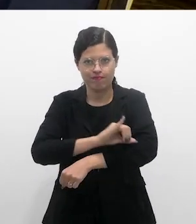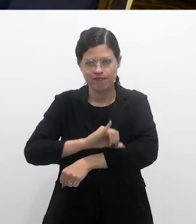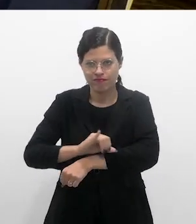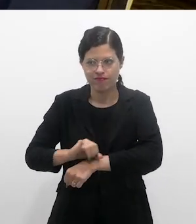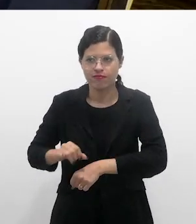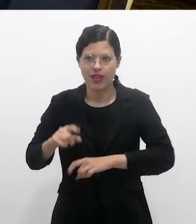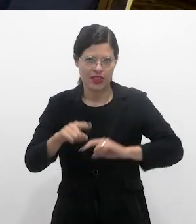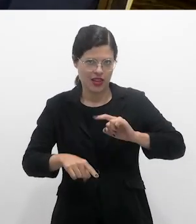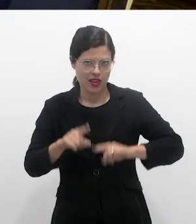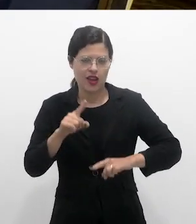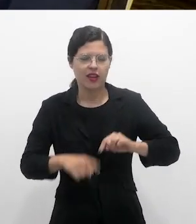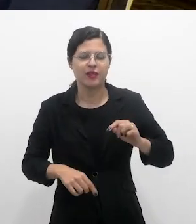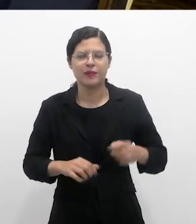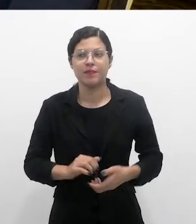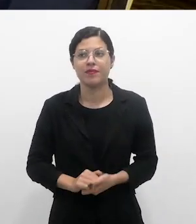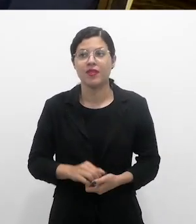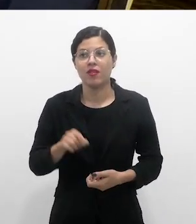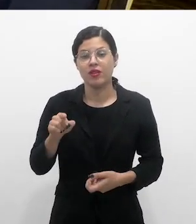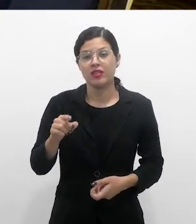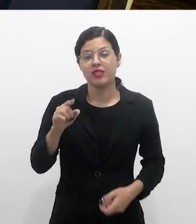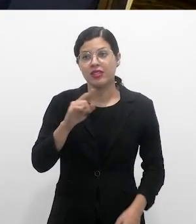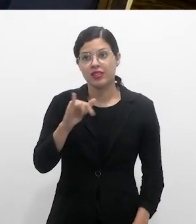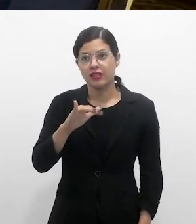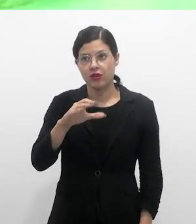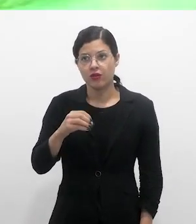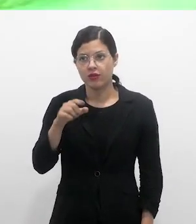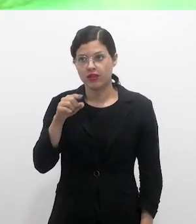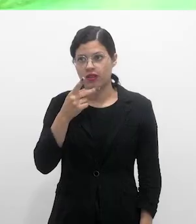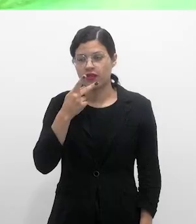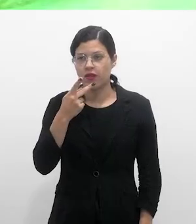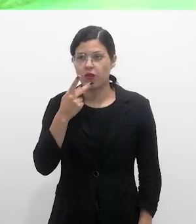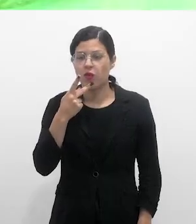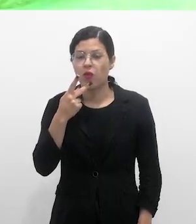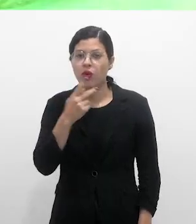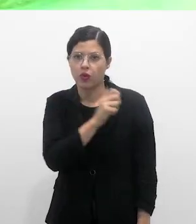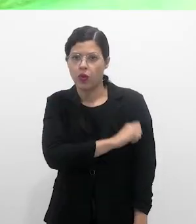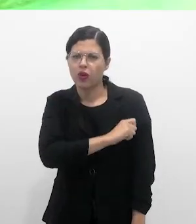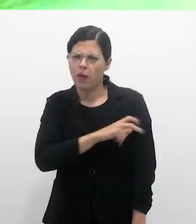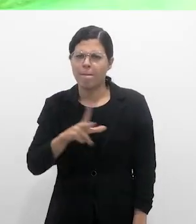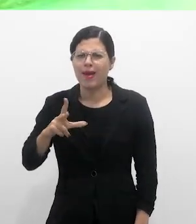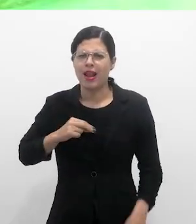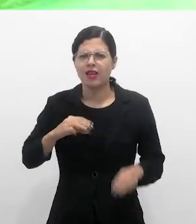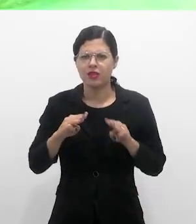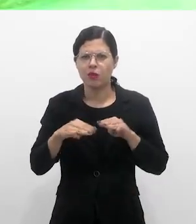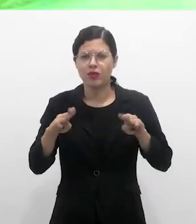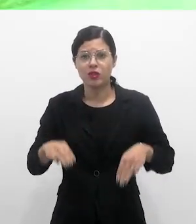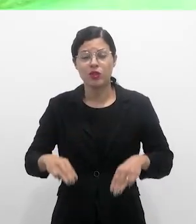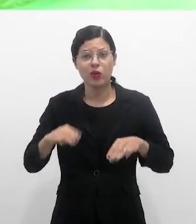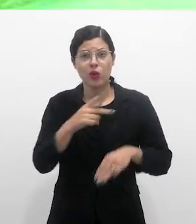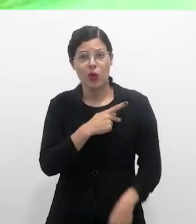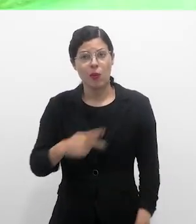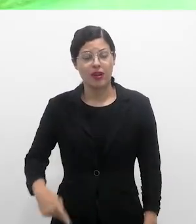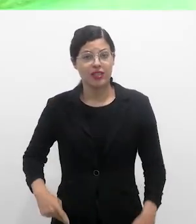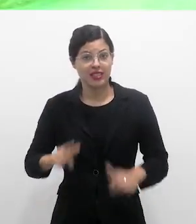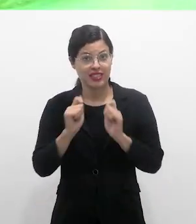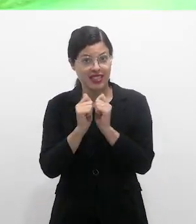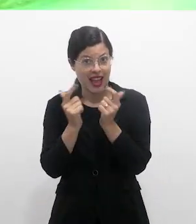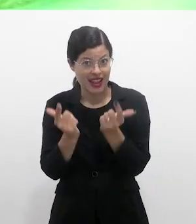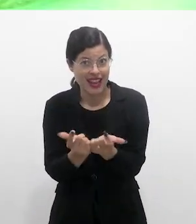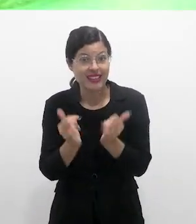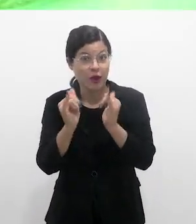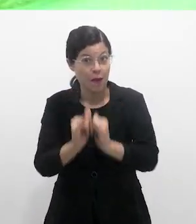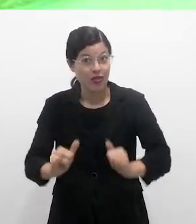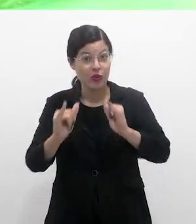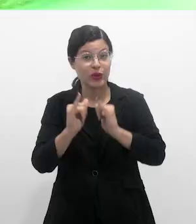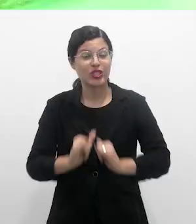Zico, você falou que o Rio mereceria ter um museu, e o presidente da Alerj deu uma notícia de